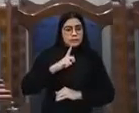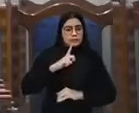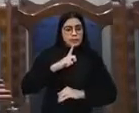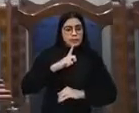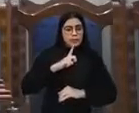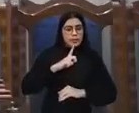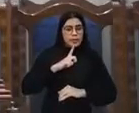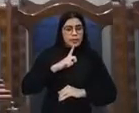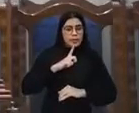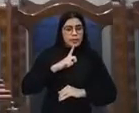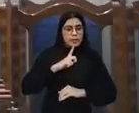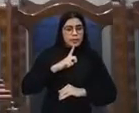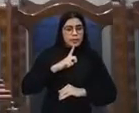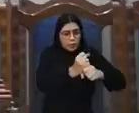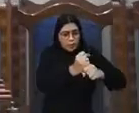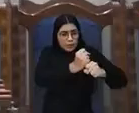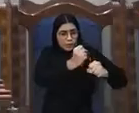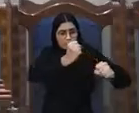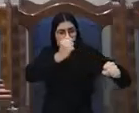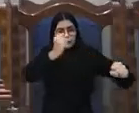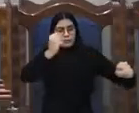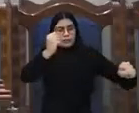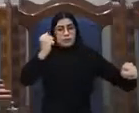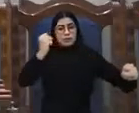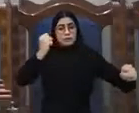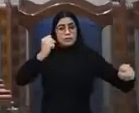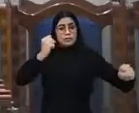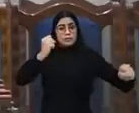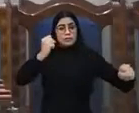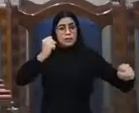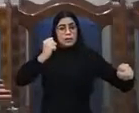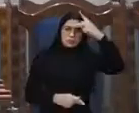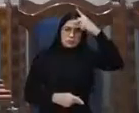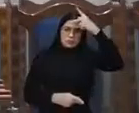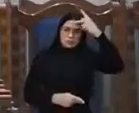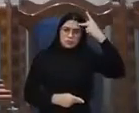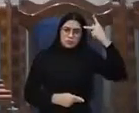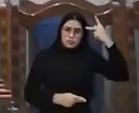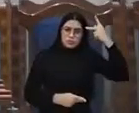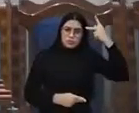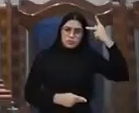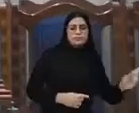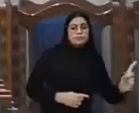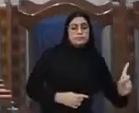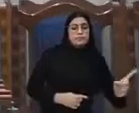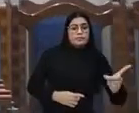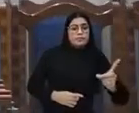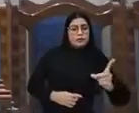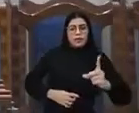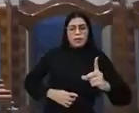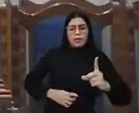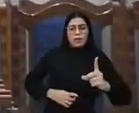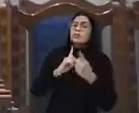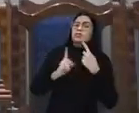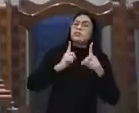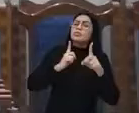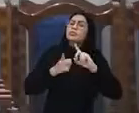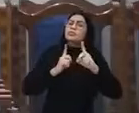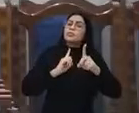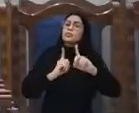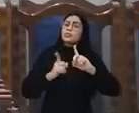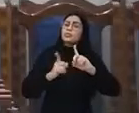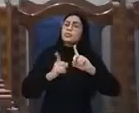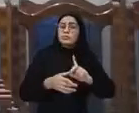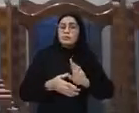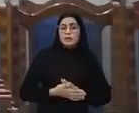Atenas, onde os oradores tinham a oportunidade de discursar, de apresentar as suas